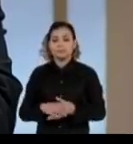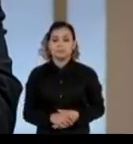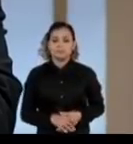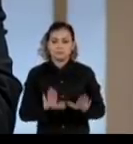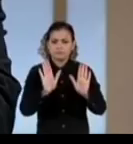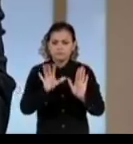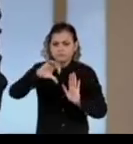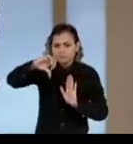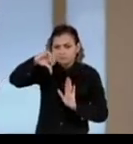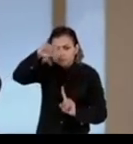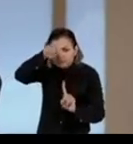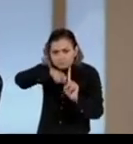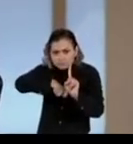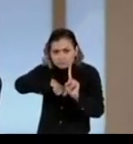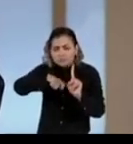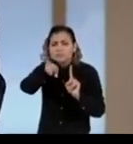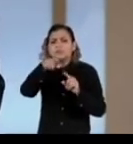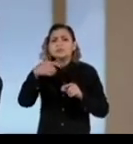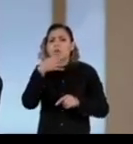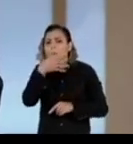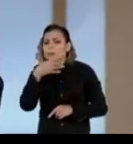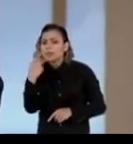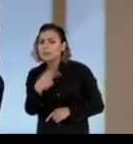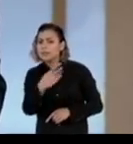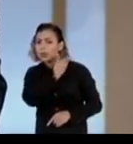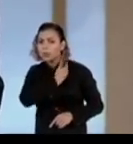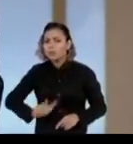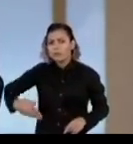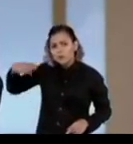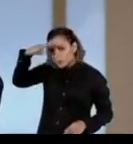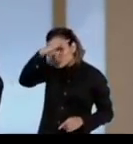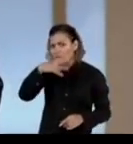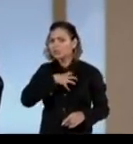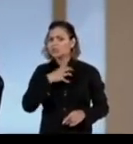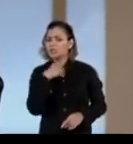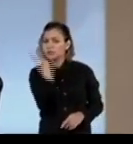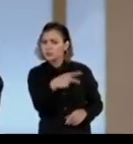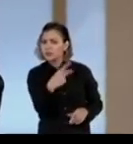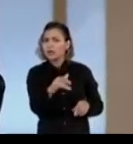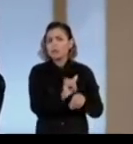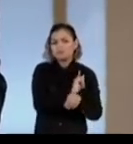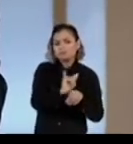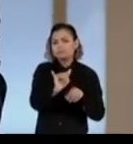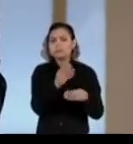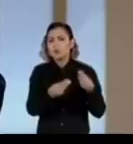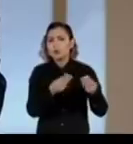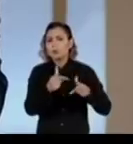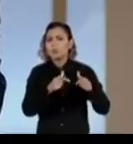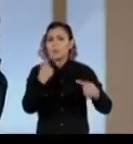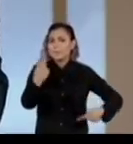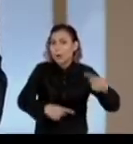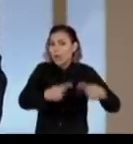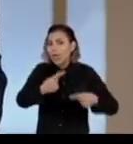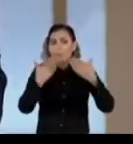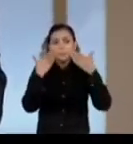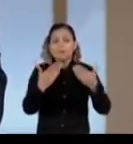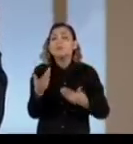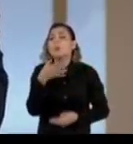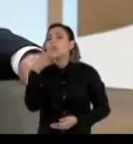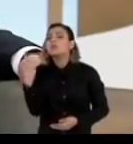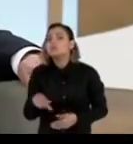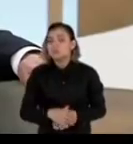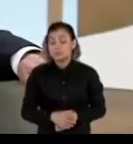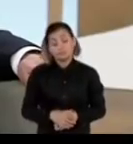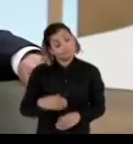de 9 meses, qual é a avaliação que o senhor está fazendo do governo Bolsonaro e do estilo Bolsonaro de governar? Essas polêmicas, eu queria saber o que você acha disso. Do